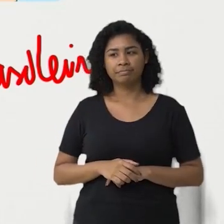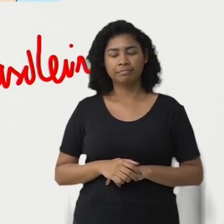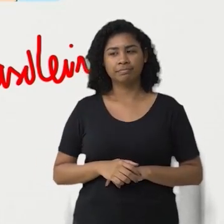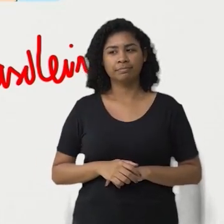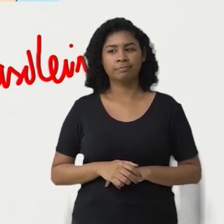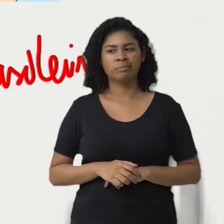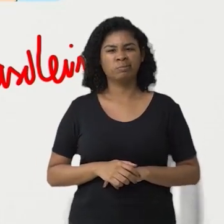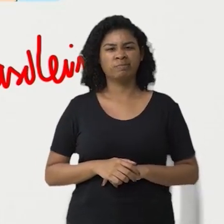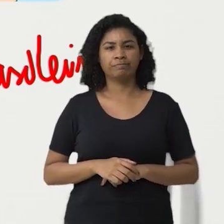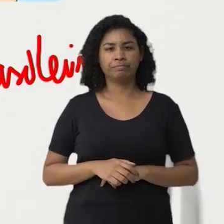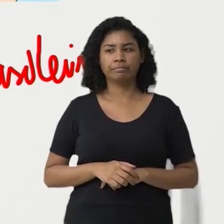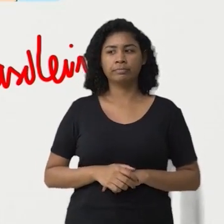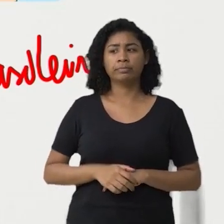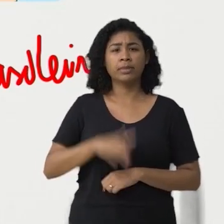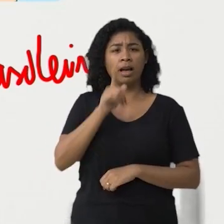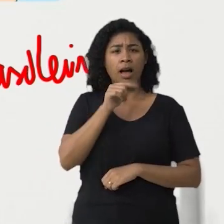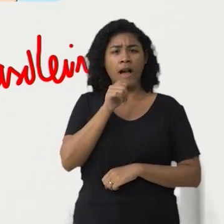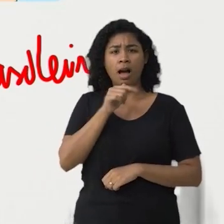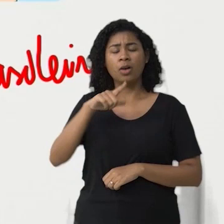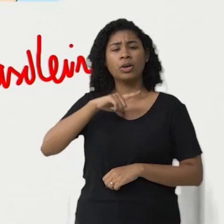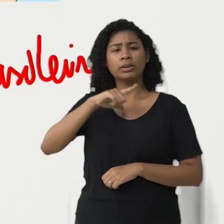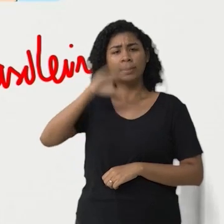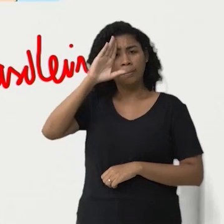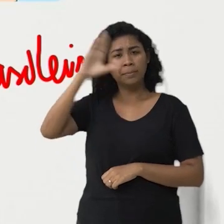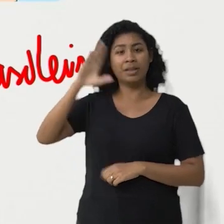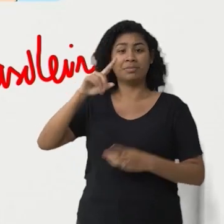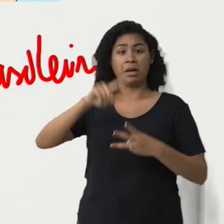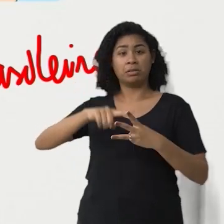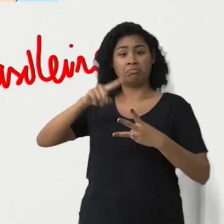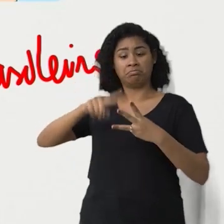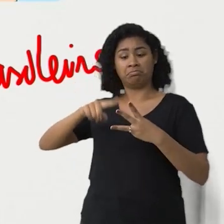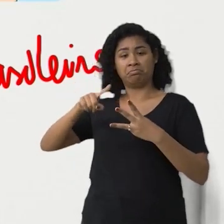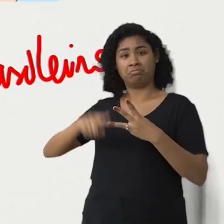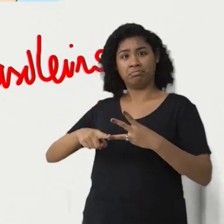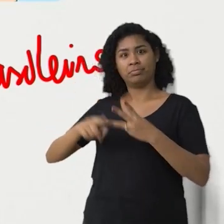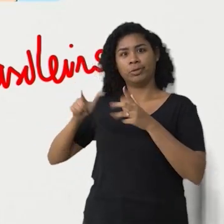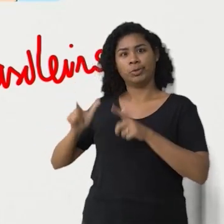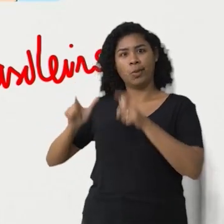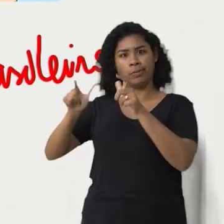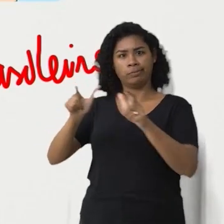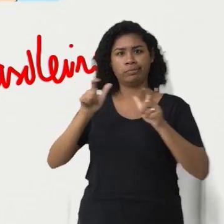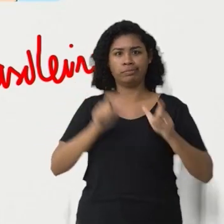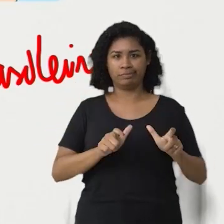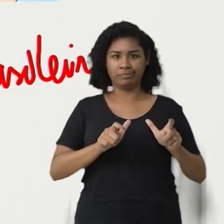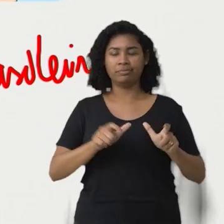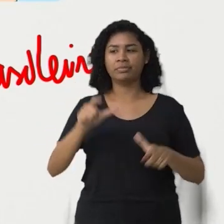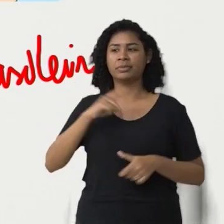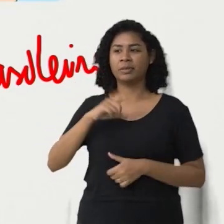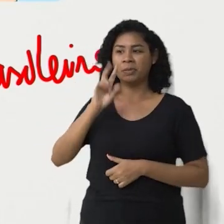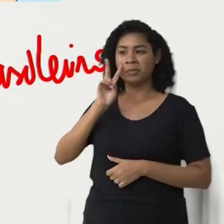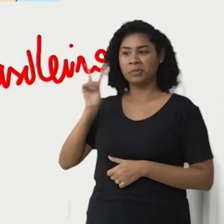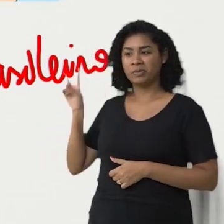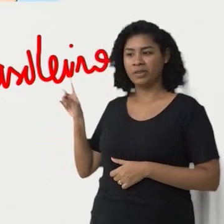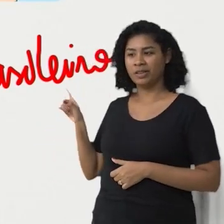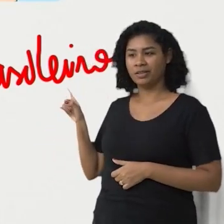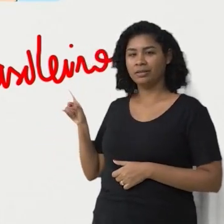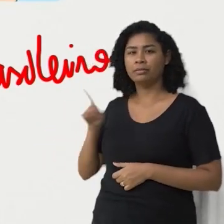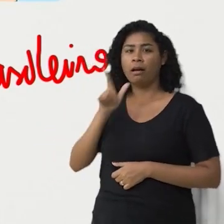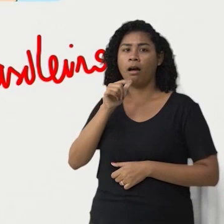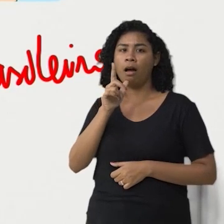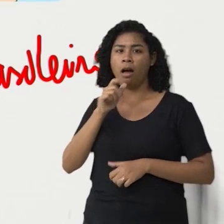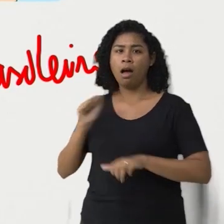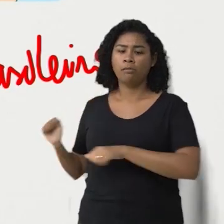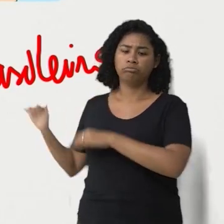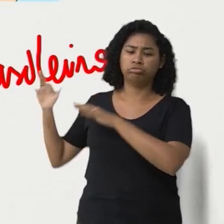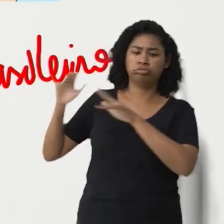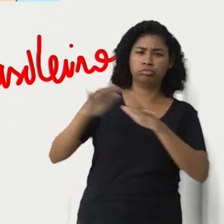né? Desses três divisores, vem água tanto da parte aqui dos escudos brasileiros, vem